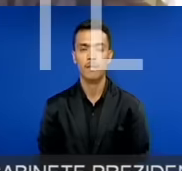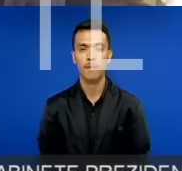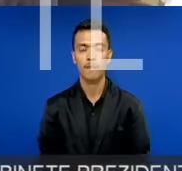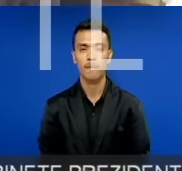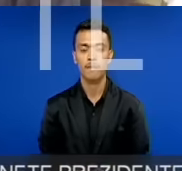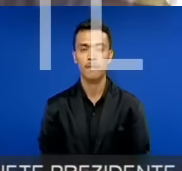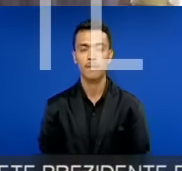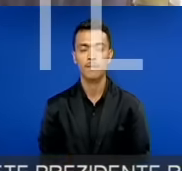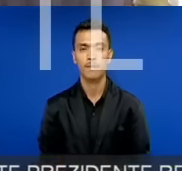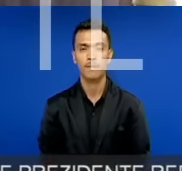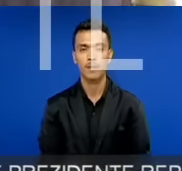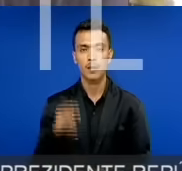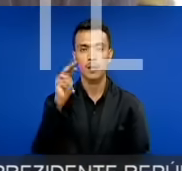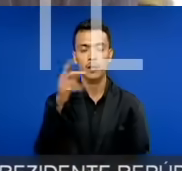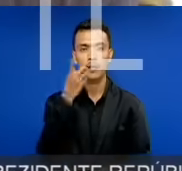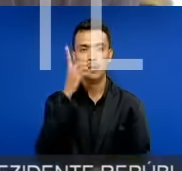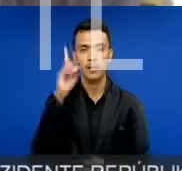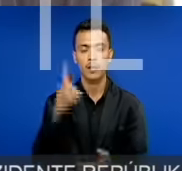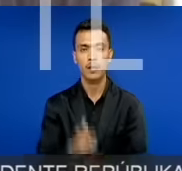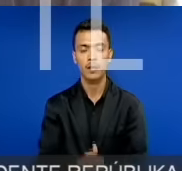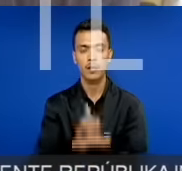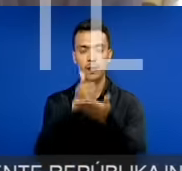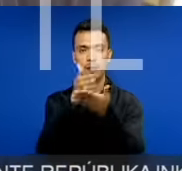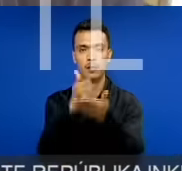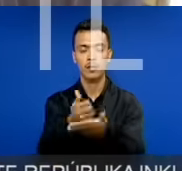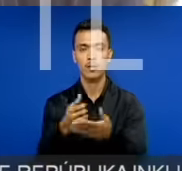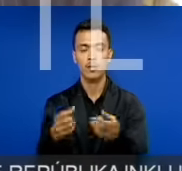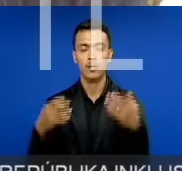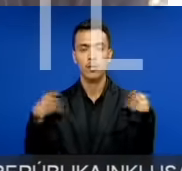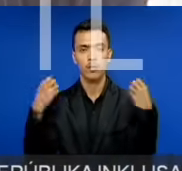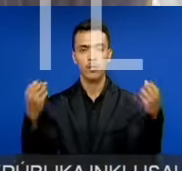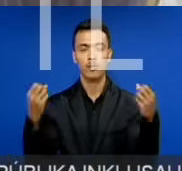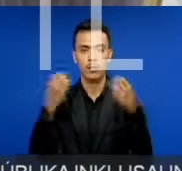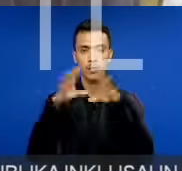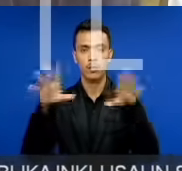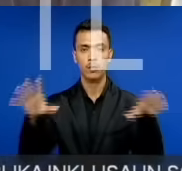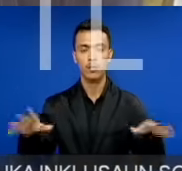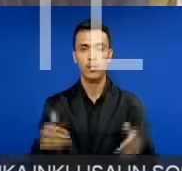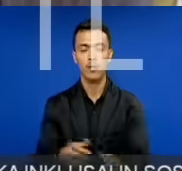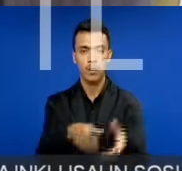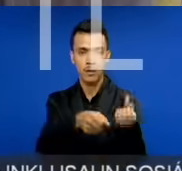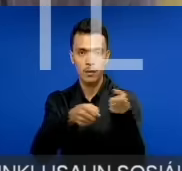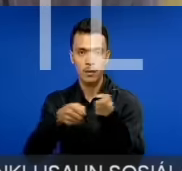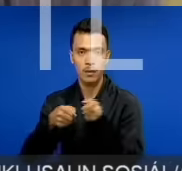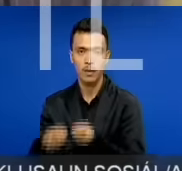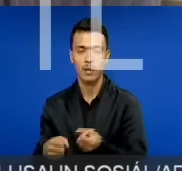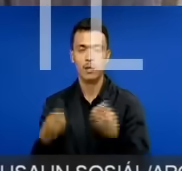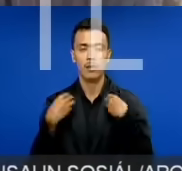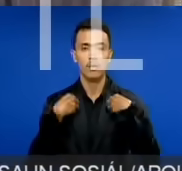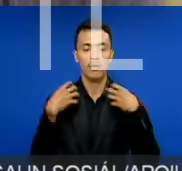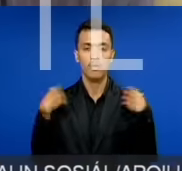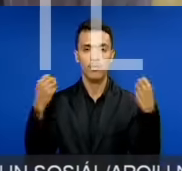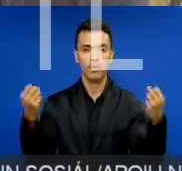Antonia be nia dean label ajuda lai nia forsa lai anton hau ajuda hau rastania hau anton hau nia forsa